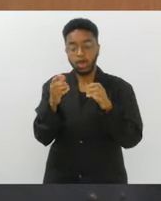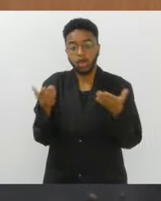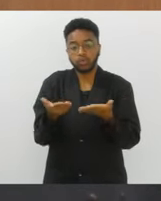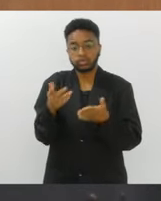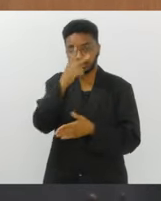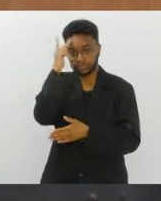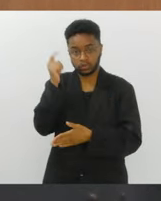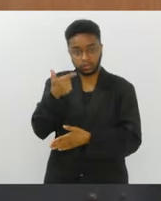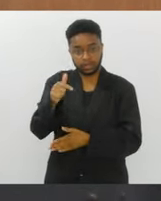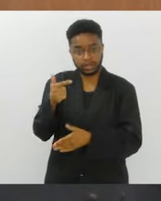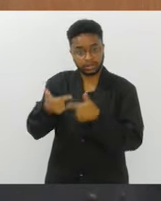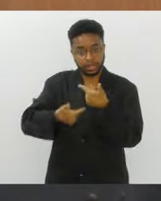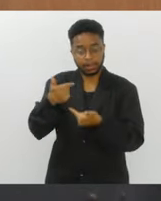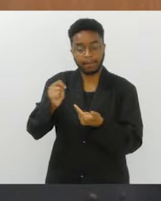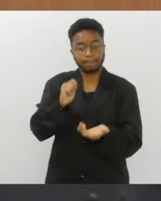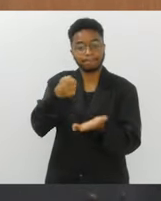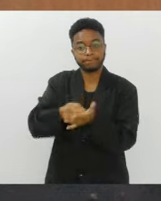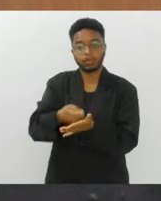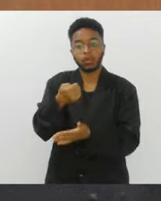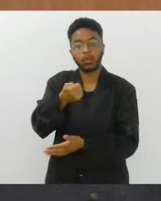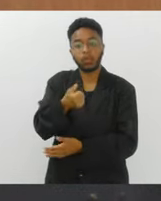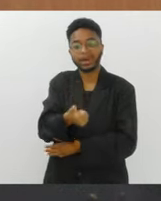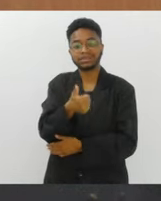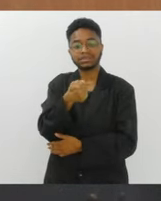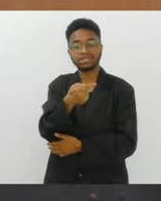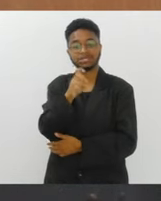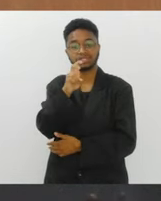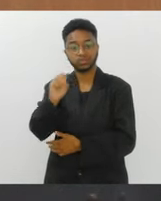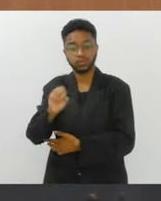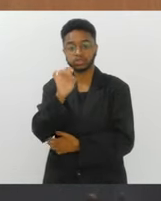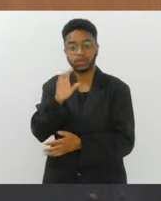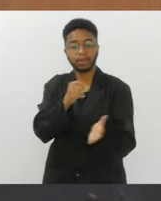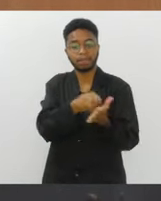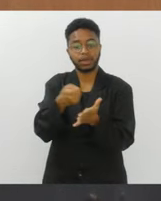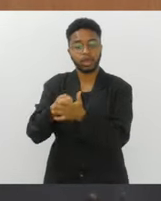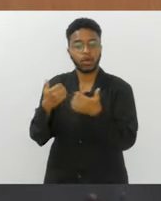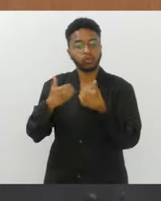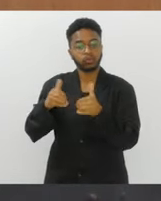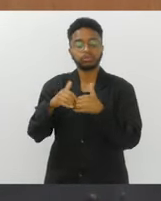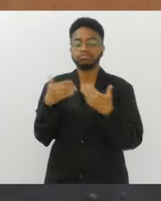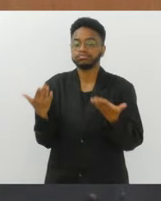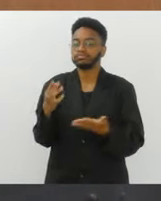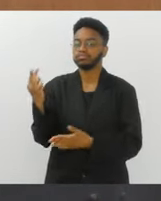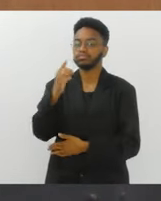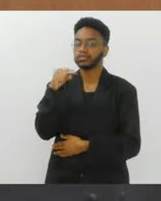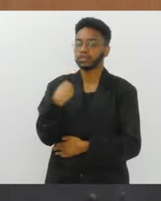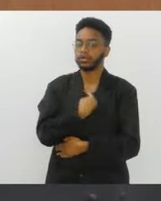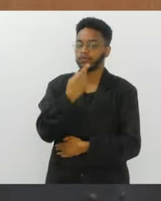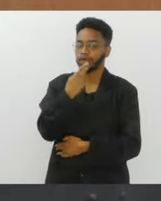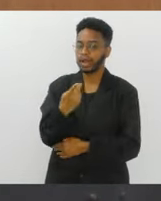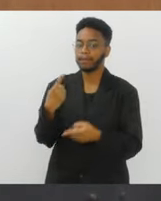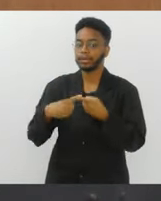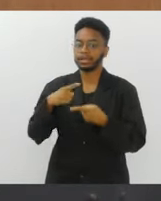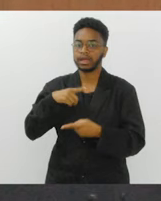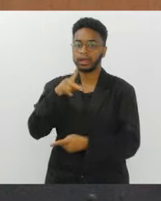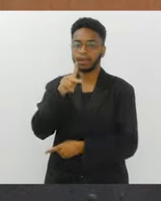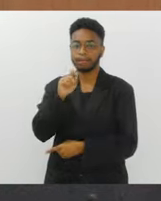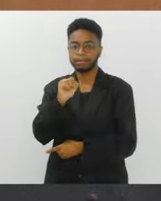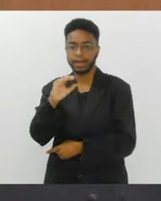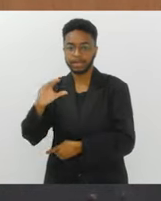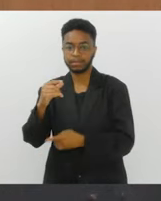arca com um custo de quase 753 por mês com passagem. Então, não dá para falar isso, principalmente quando tem o PAC,